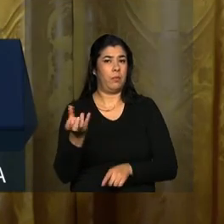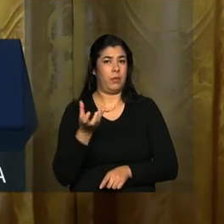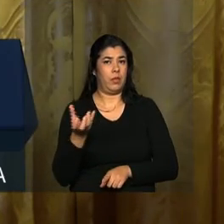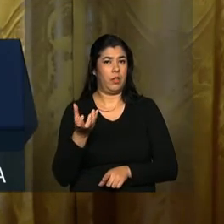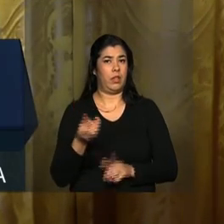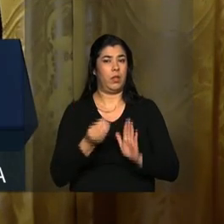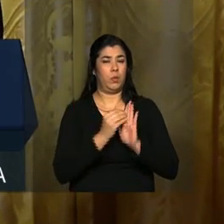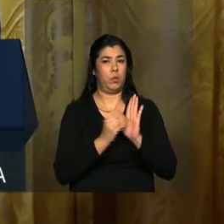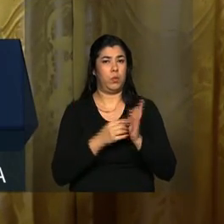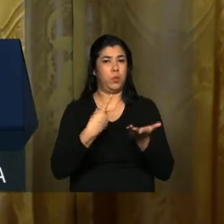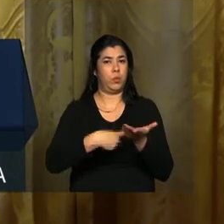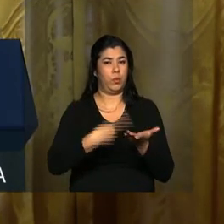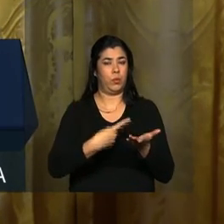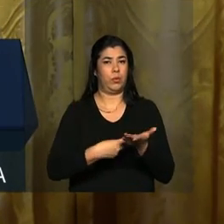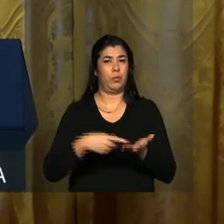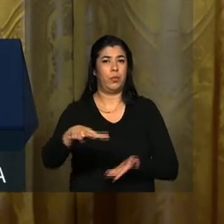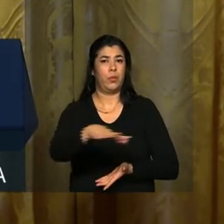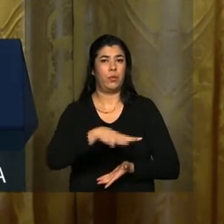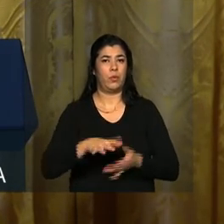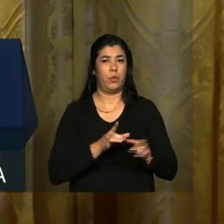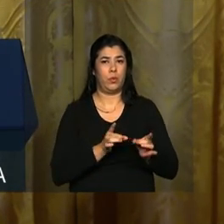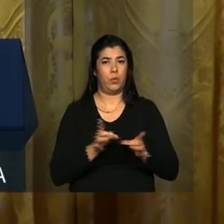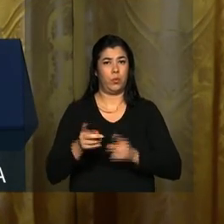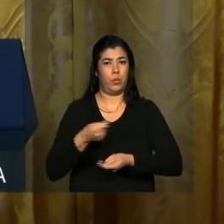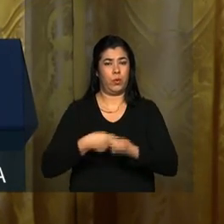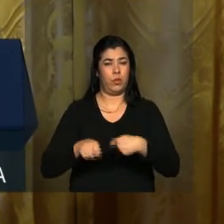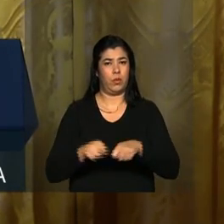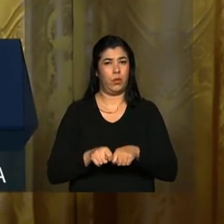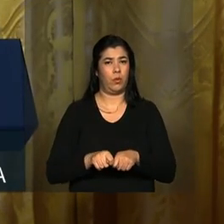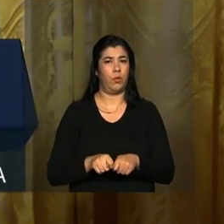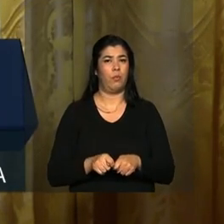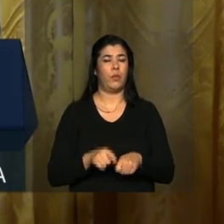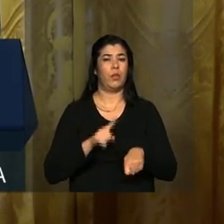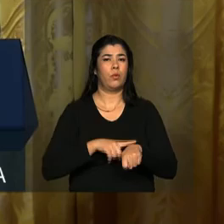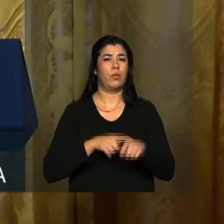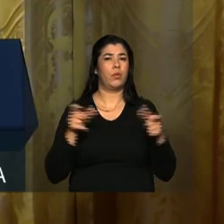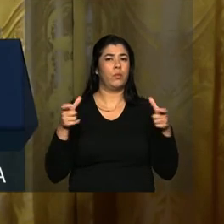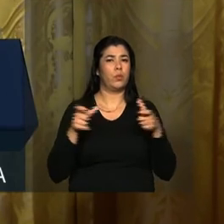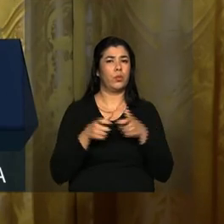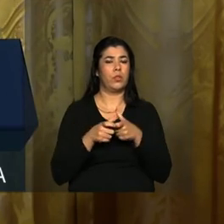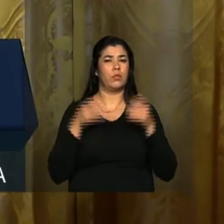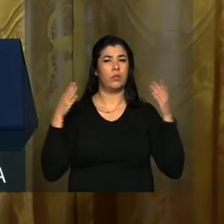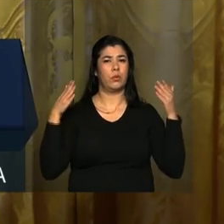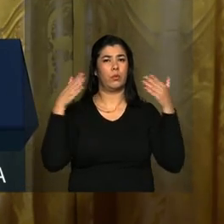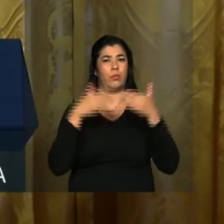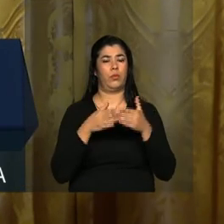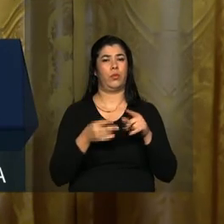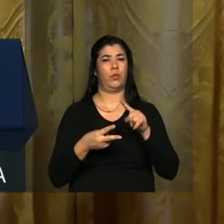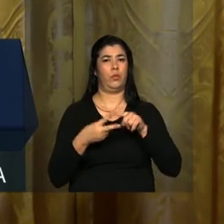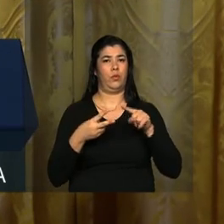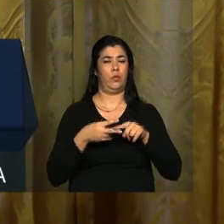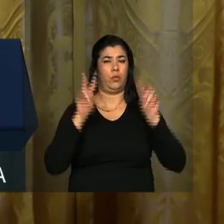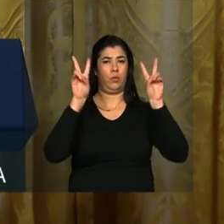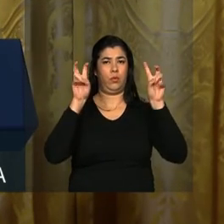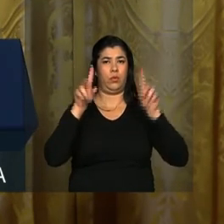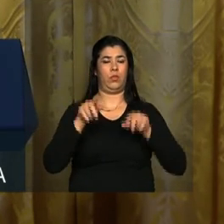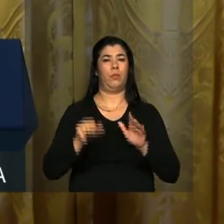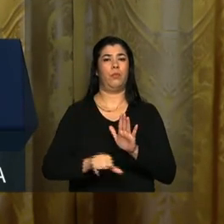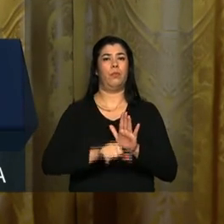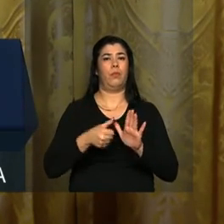agenda prioritária na área comercial no curto prazo estiver se centrado em dois temas primeiro a convergência